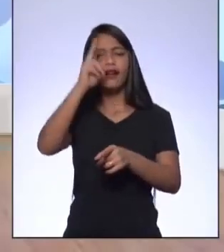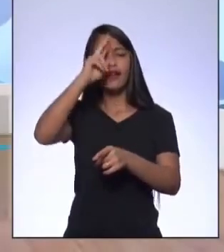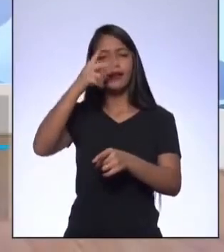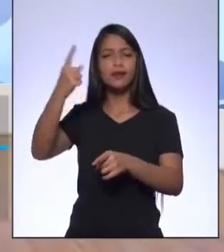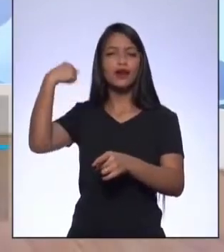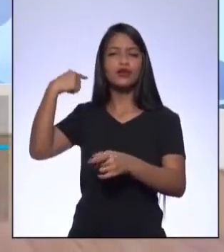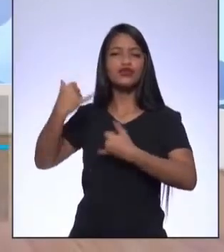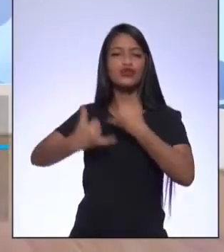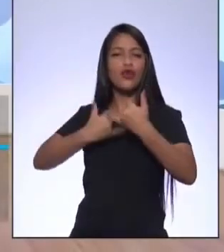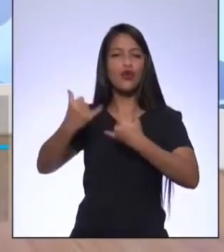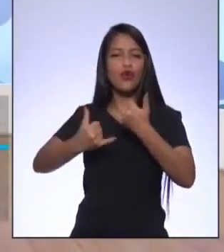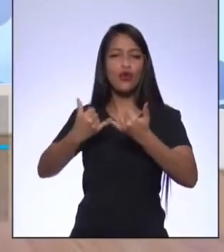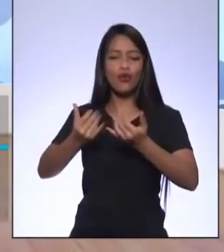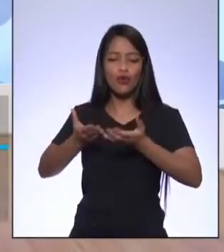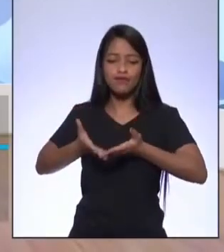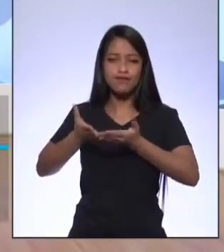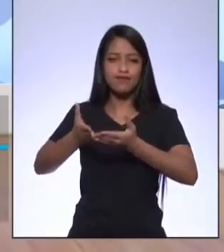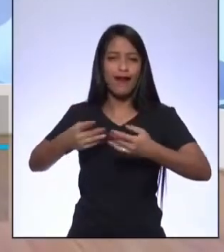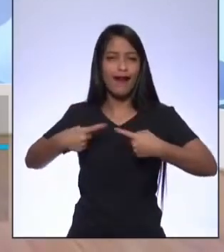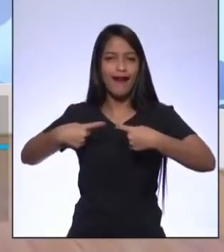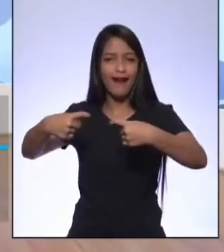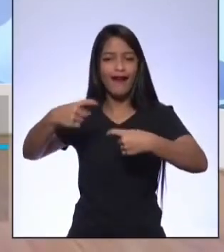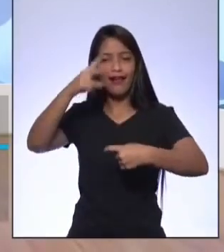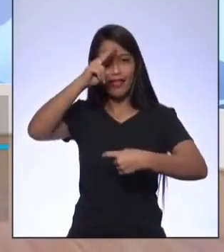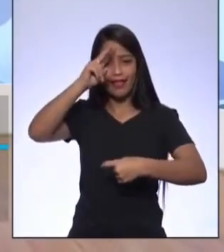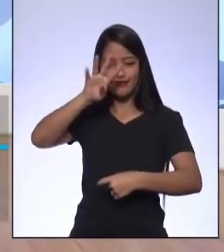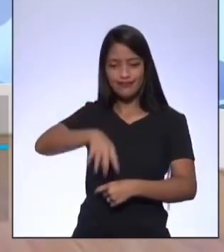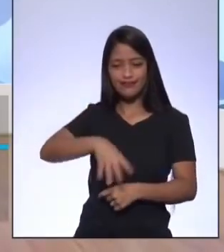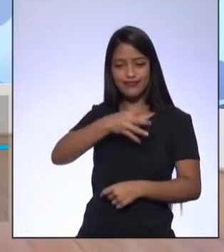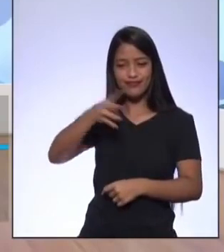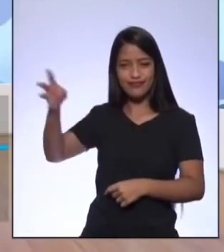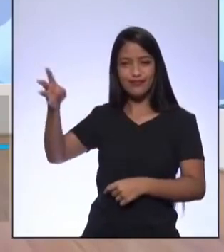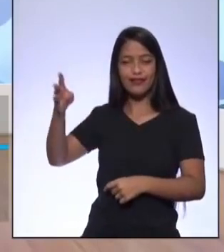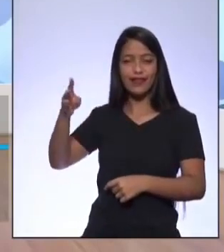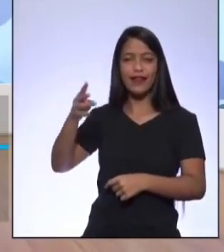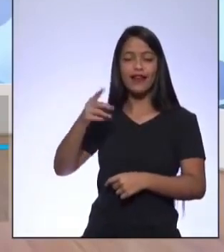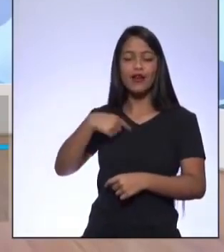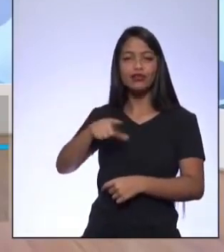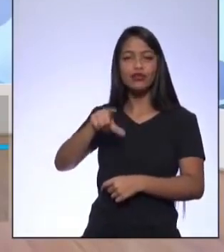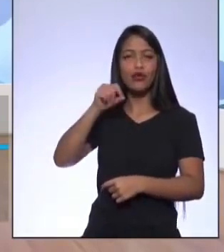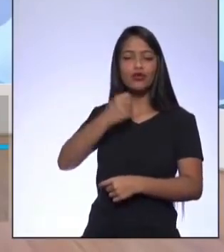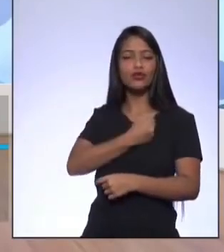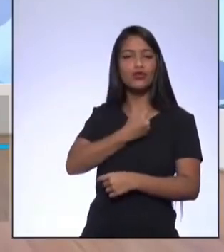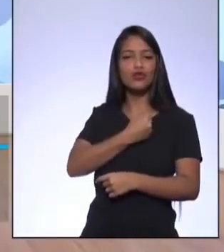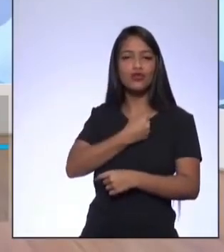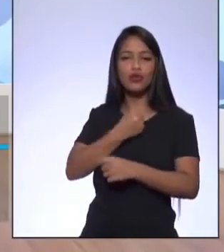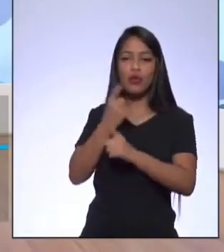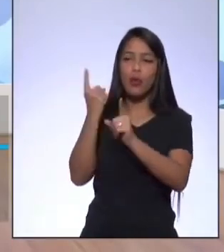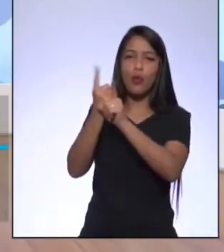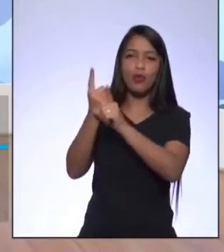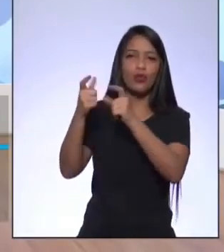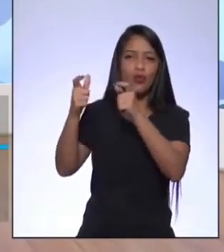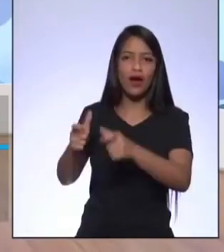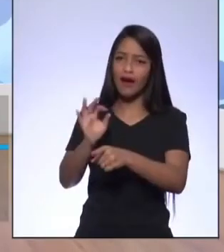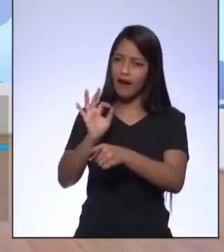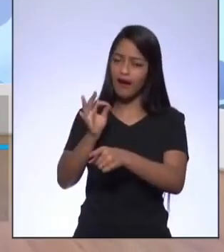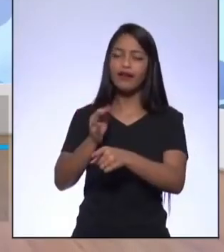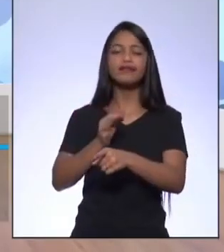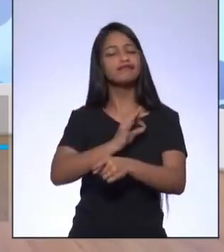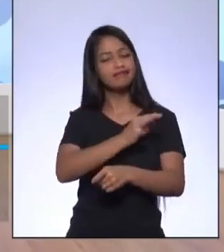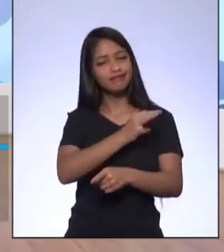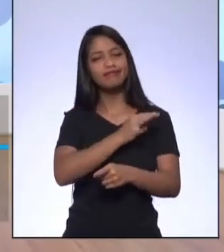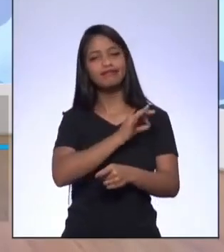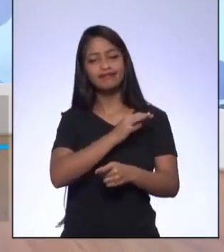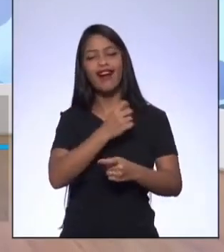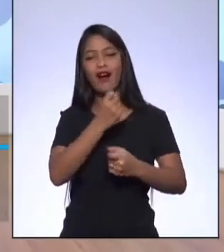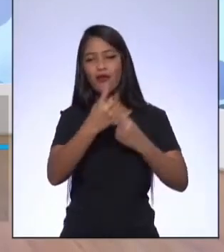Naval, né, Osmar? Ele sempre formava um par onde você jogava, né? E caía nisso, né? É verdade. O pessoal fez